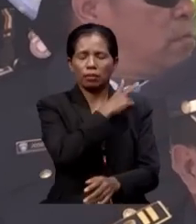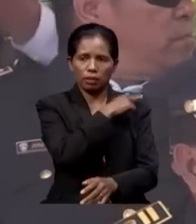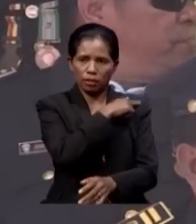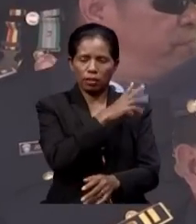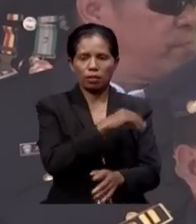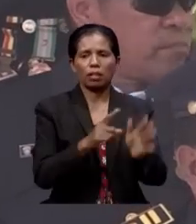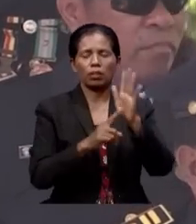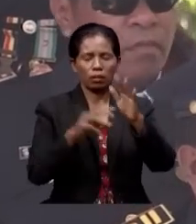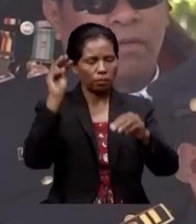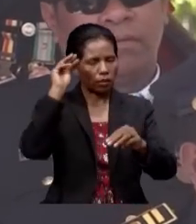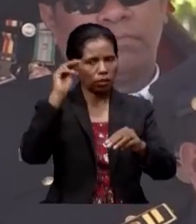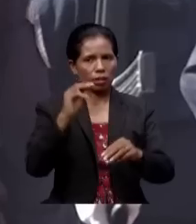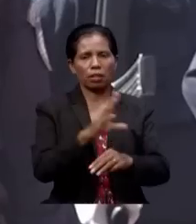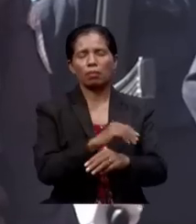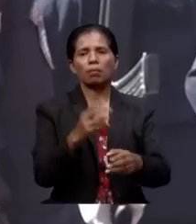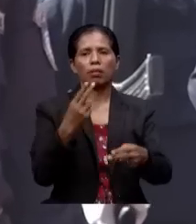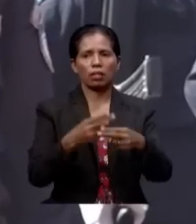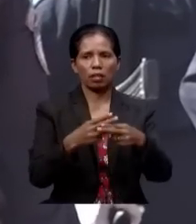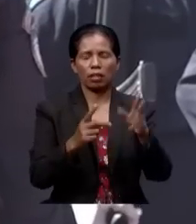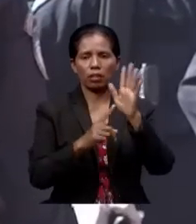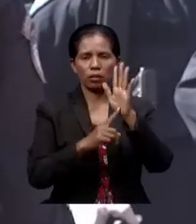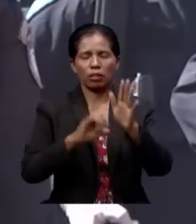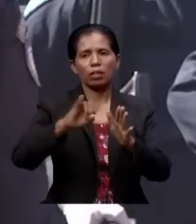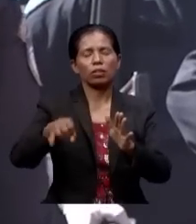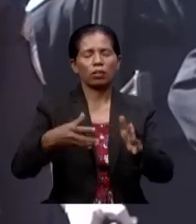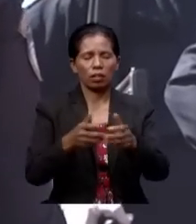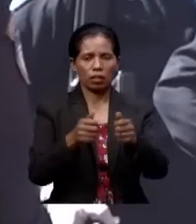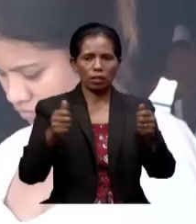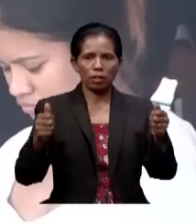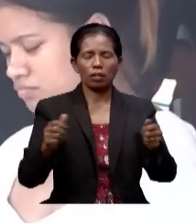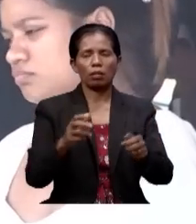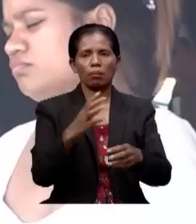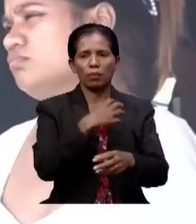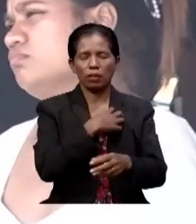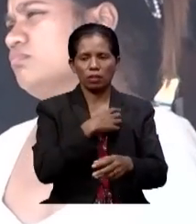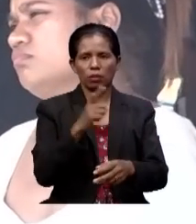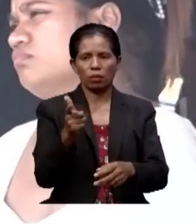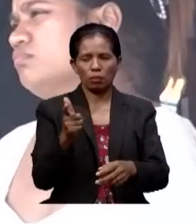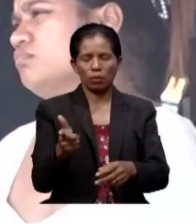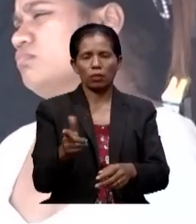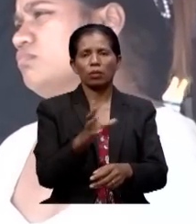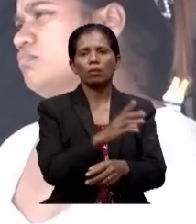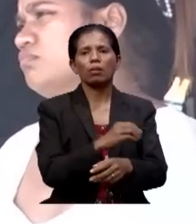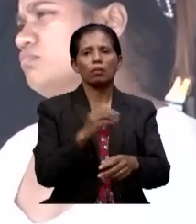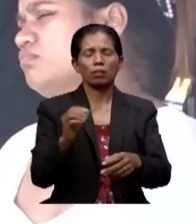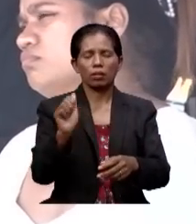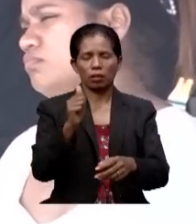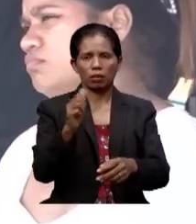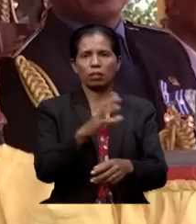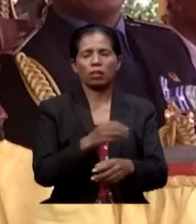ba Ministerio Interior, mai be naran sir nebe publika jurnal Republika, polisia neng ruanur resindeit, maketan promosaun, no neng sanulu